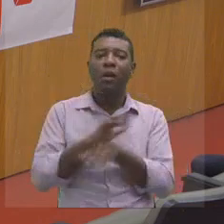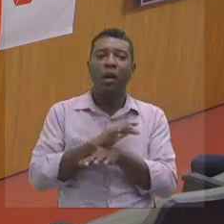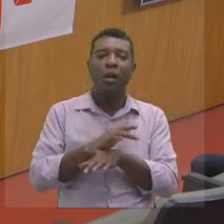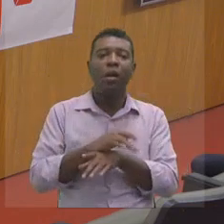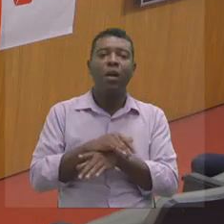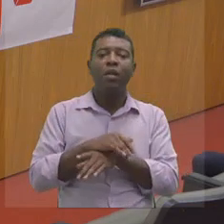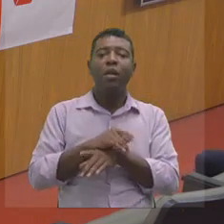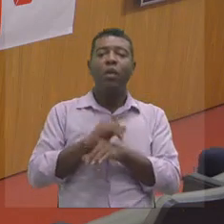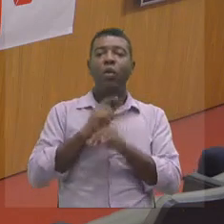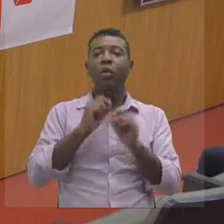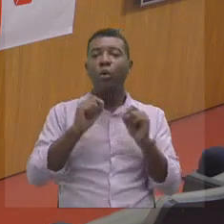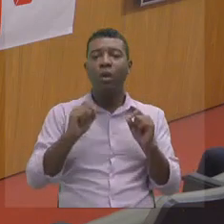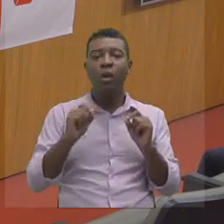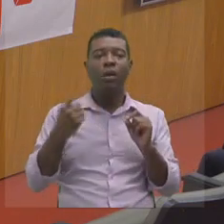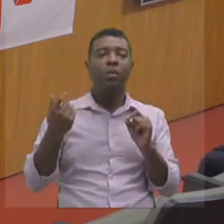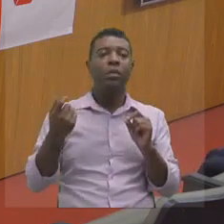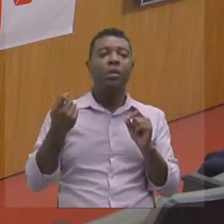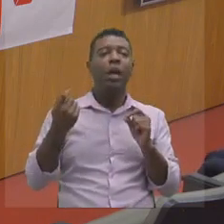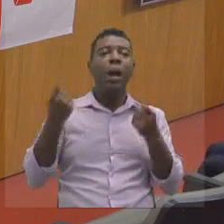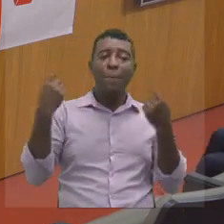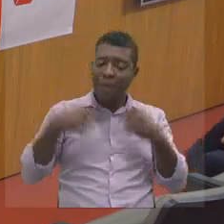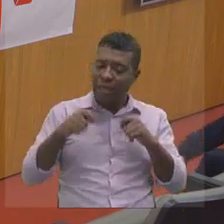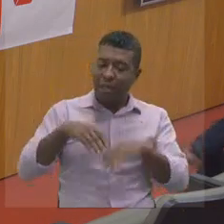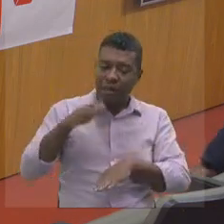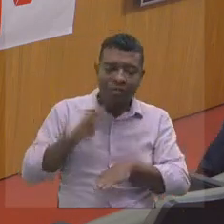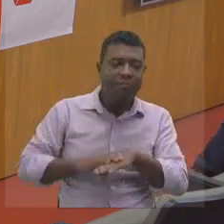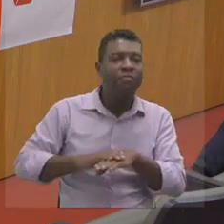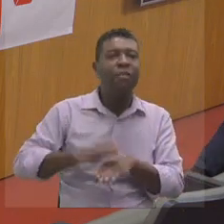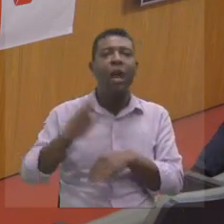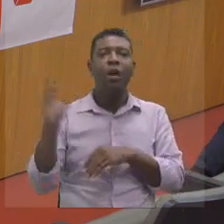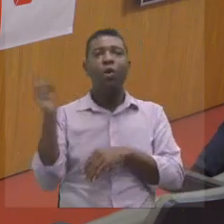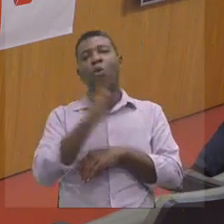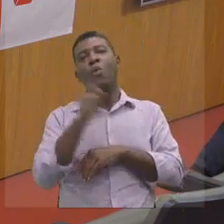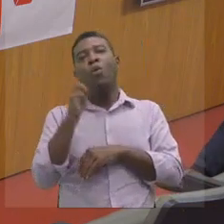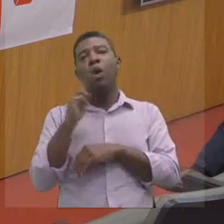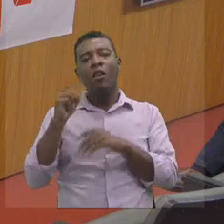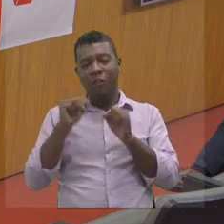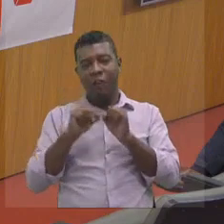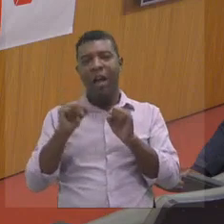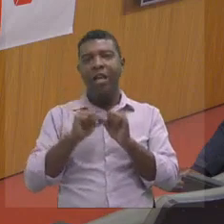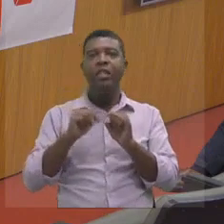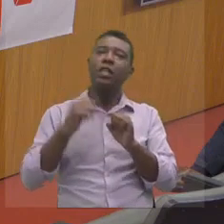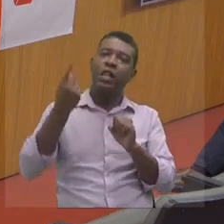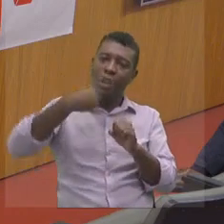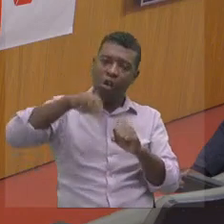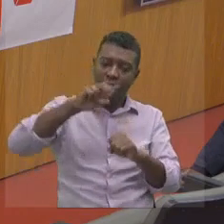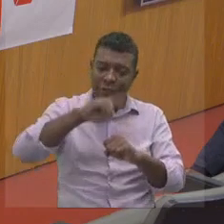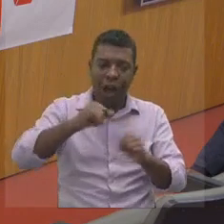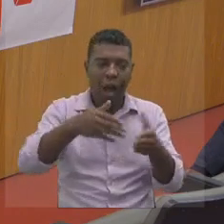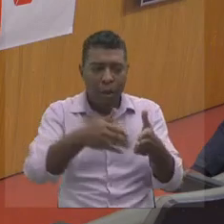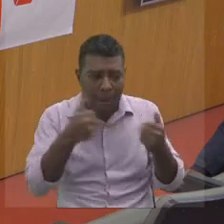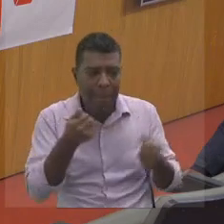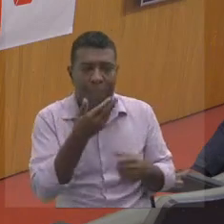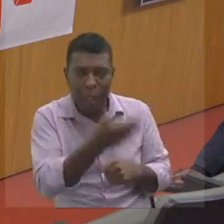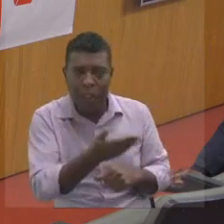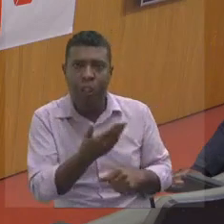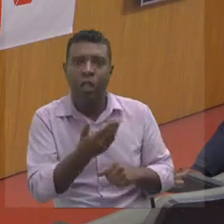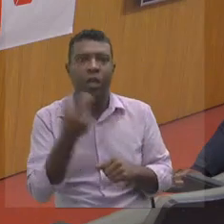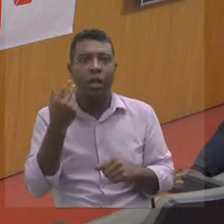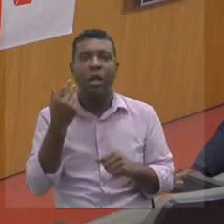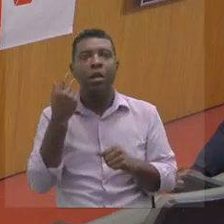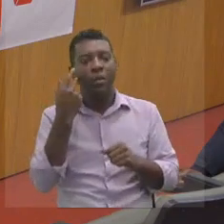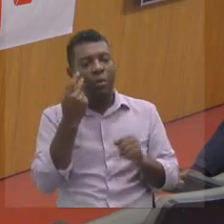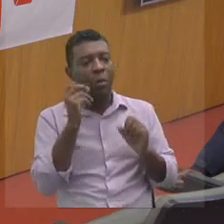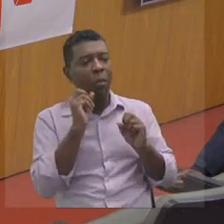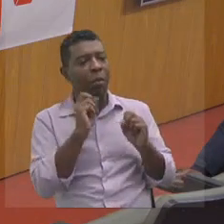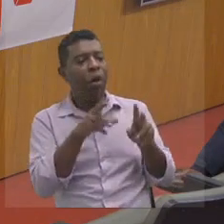né Rodrigo Vamos pedir para intensificar as ações lá de manutenção no trecho de teste de termos esse projeto pronto Deputado e o senhor também